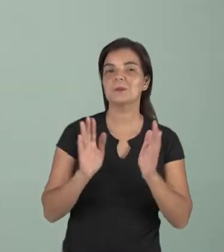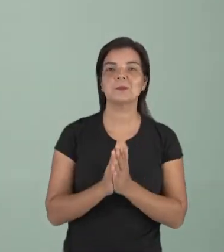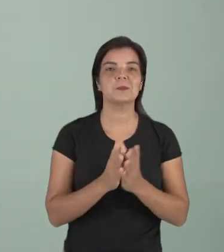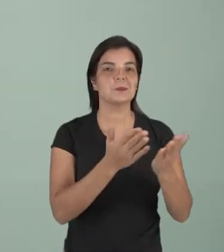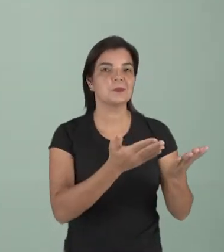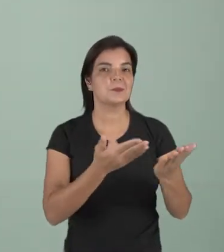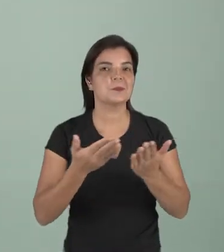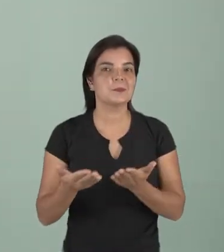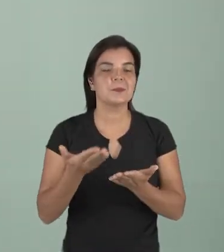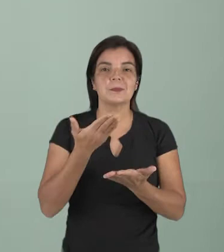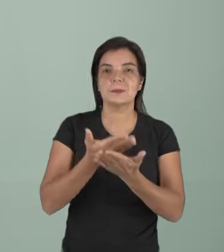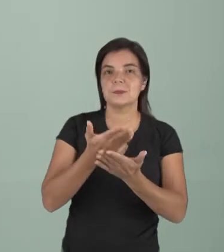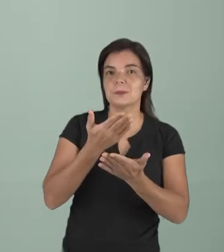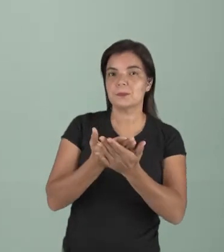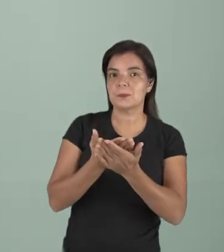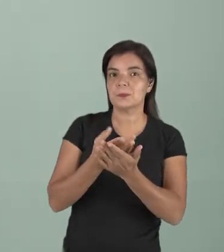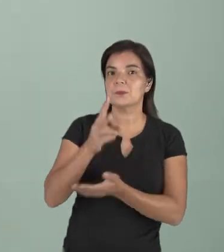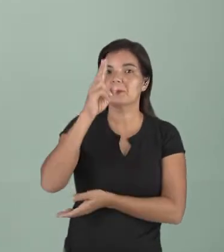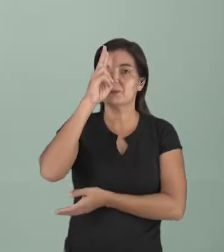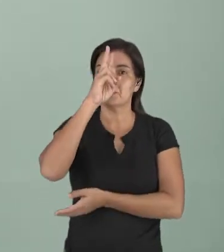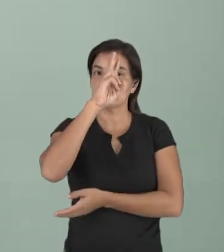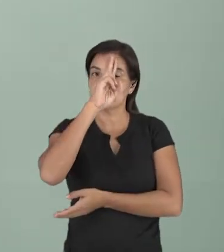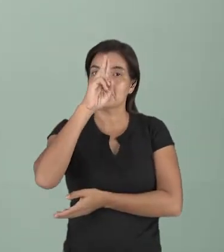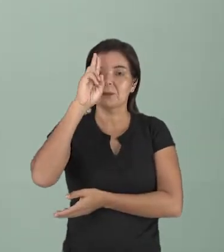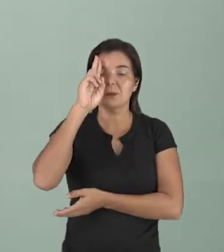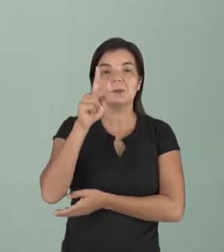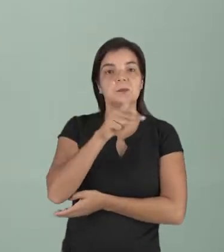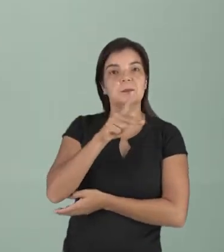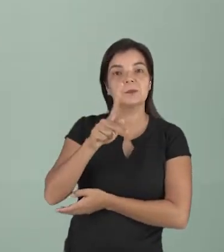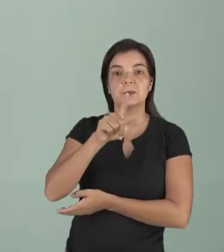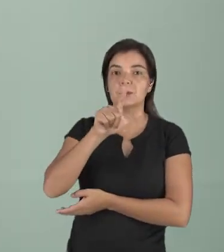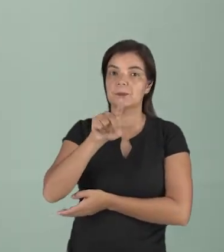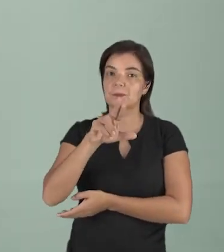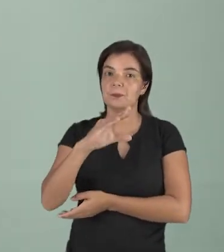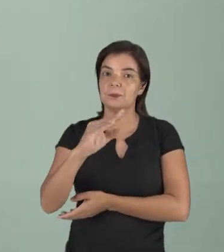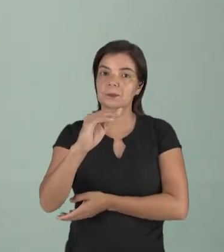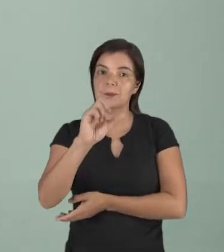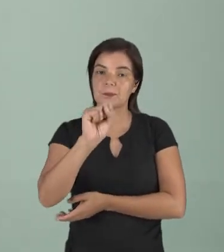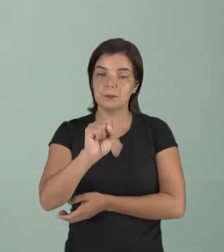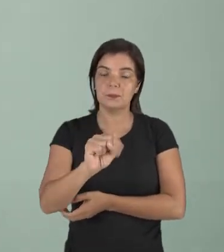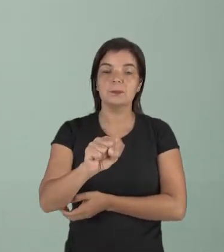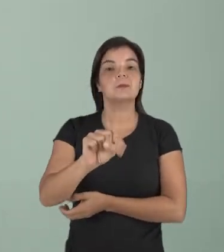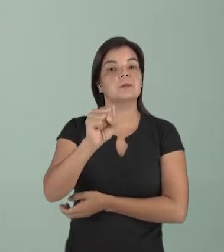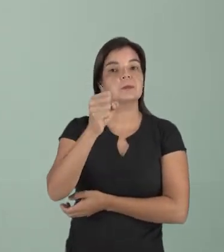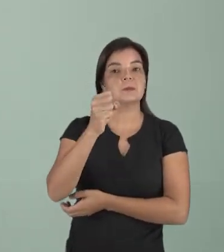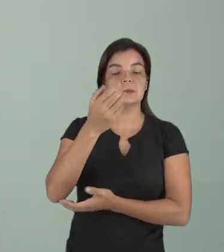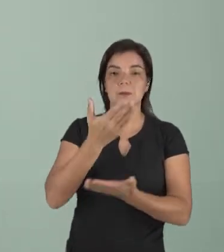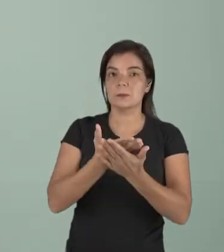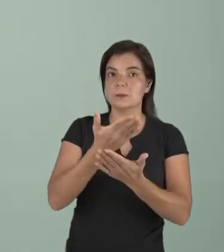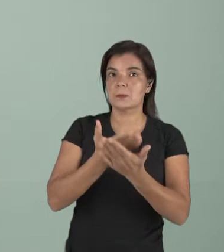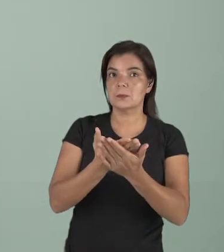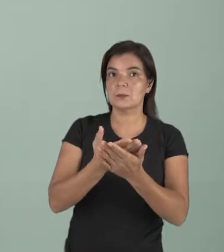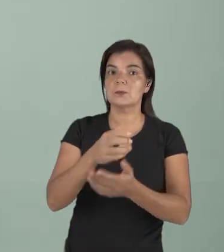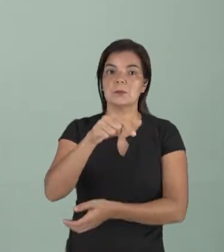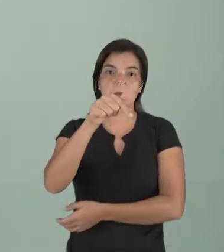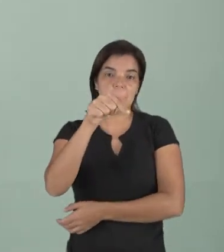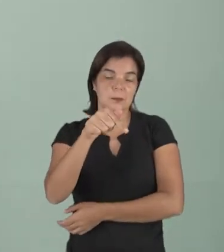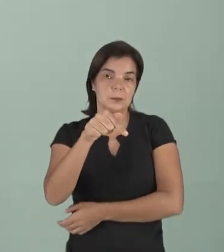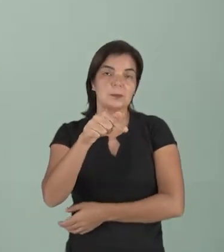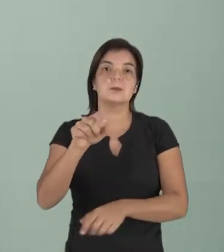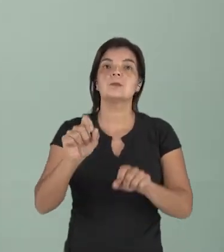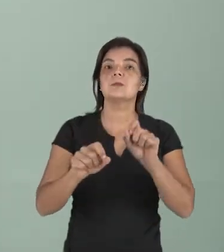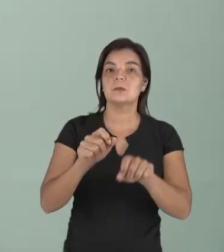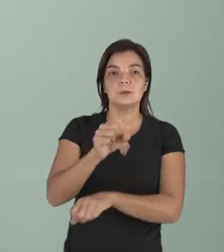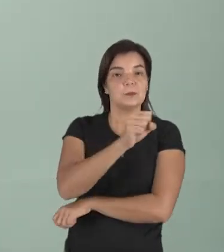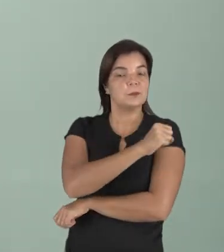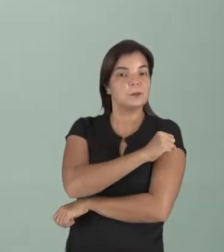galerinha, sejam muito bem-vindos a mais uma aula de História. Eu sou o professor Lucas e já estamos na nossa na nossa sétima